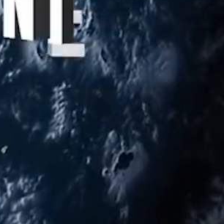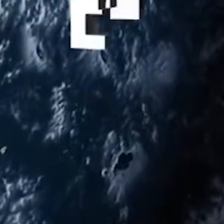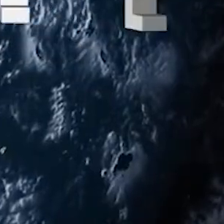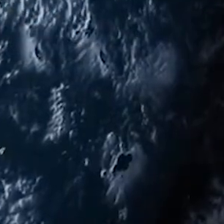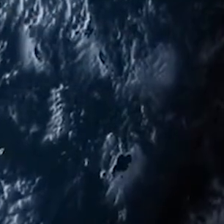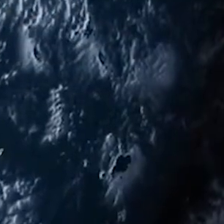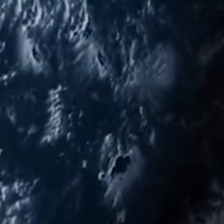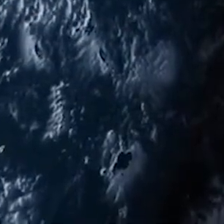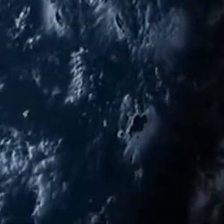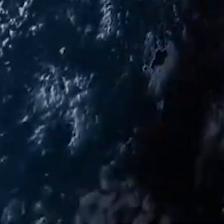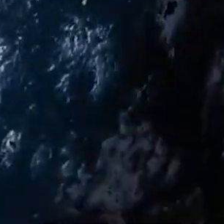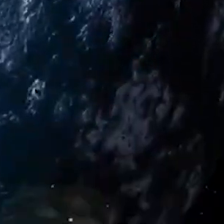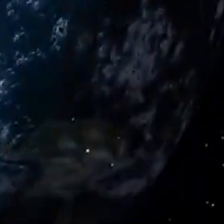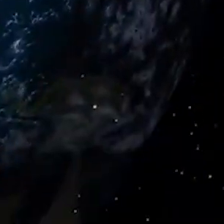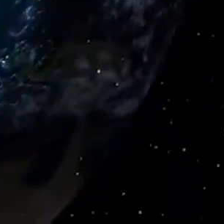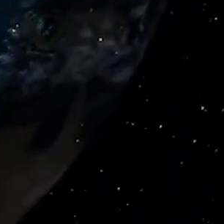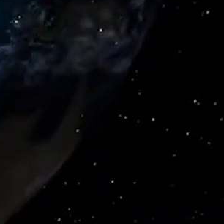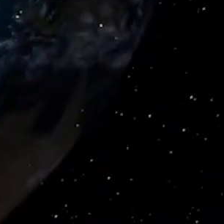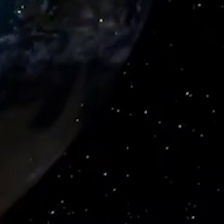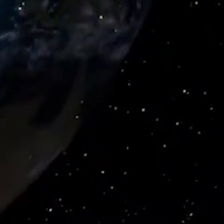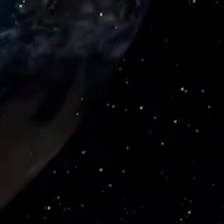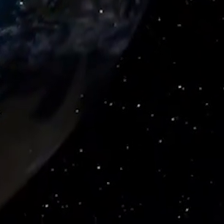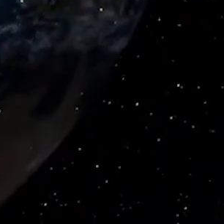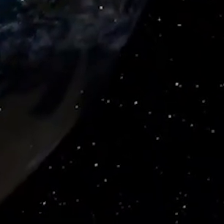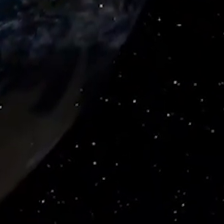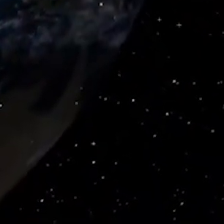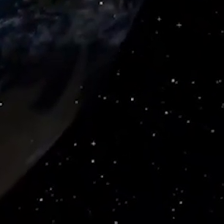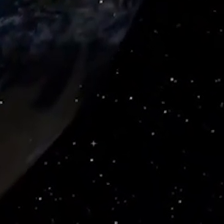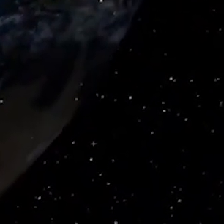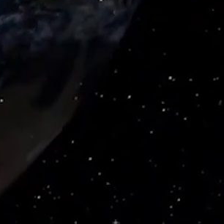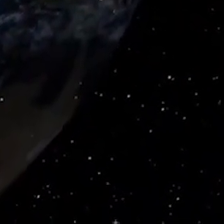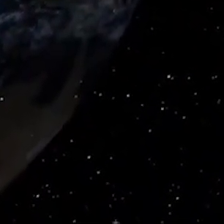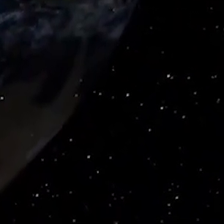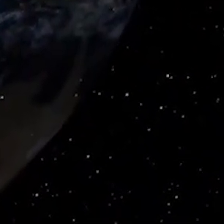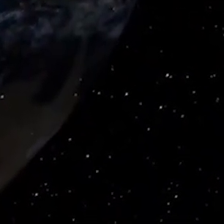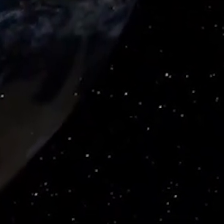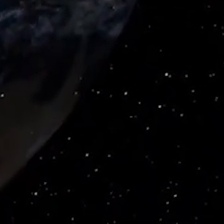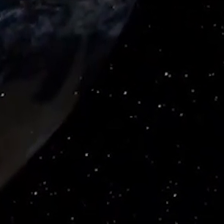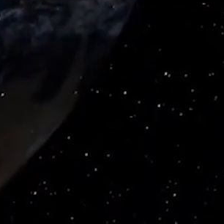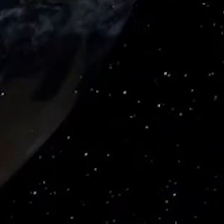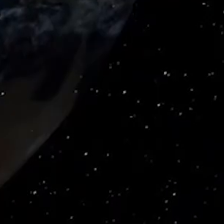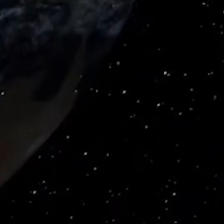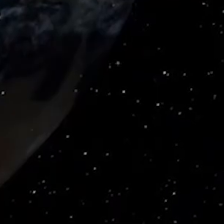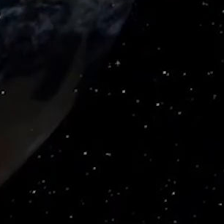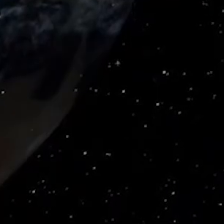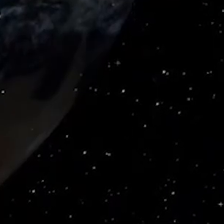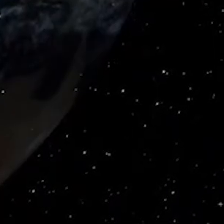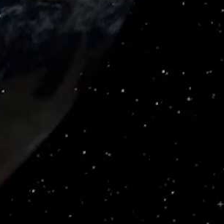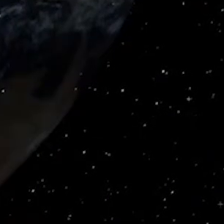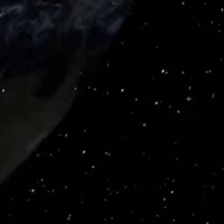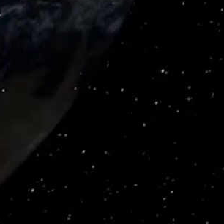alcançadas pelo Evangelho eterno e pela mensagem da breve volta do Senhor Jesus.